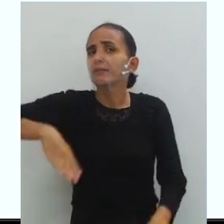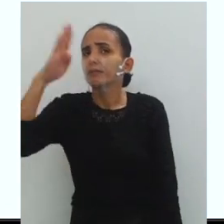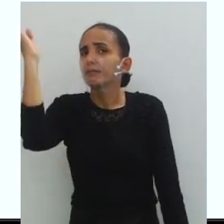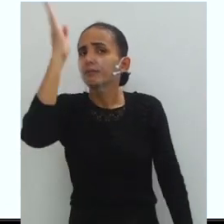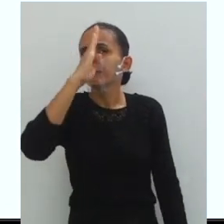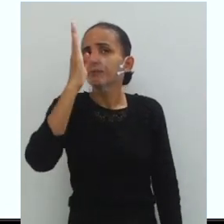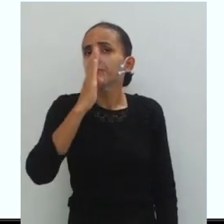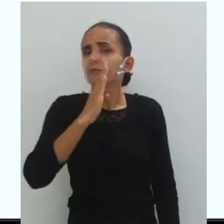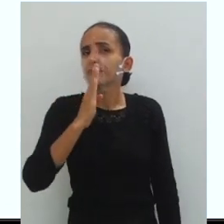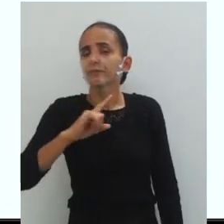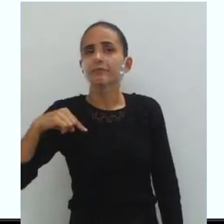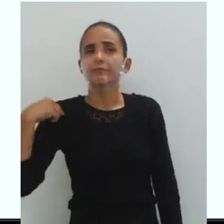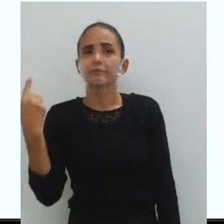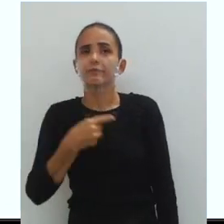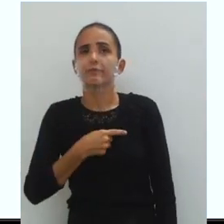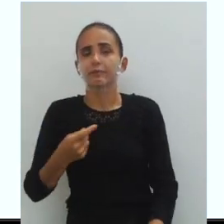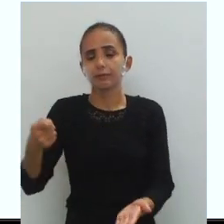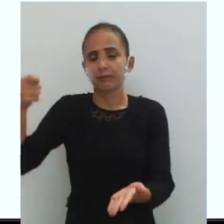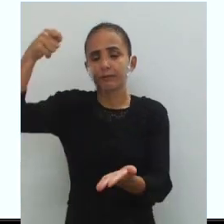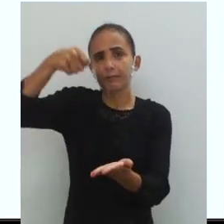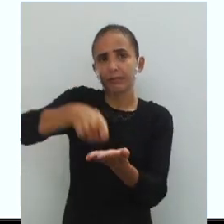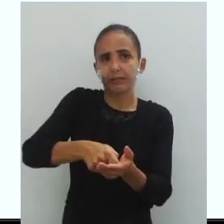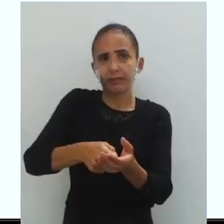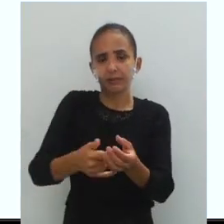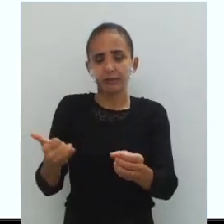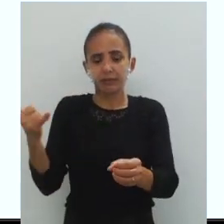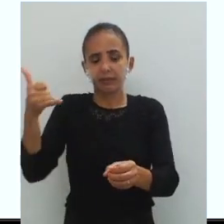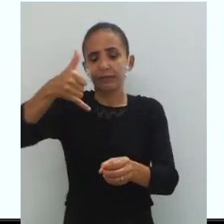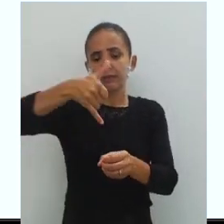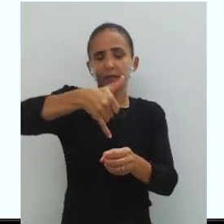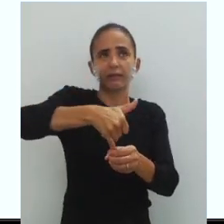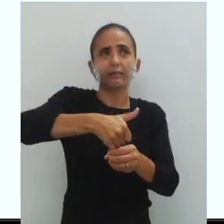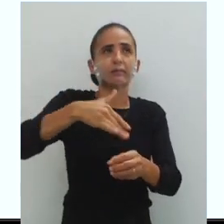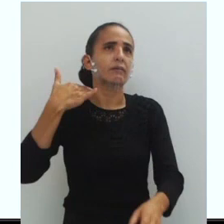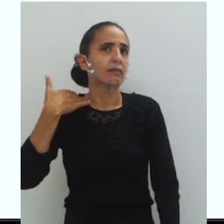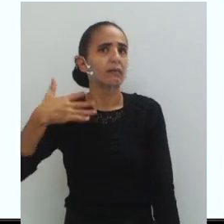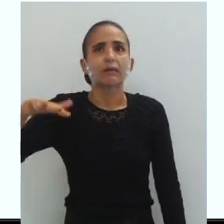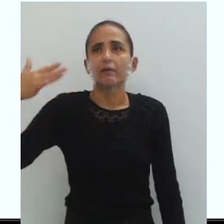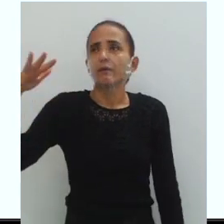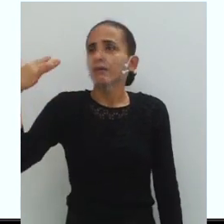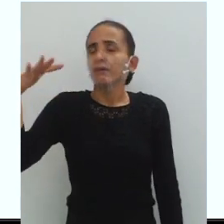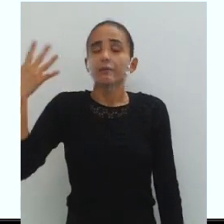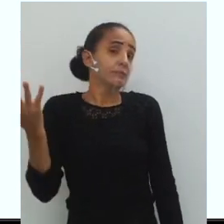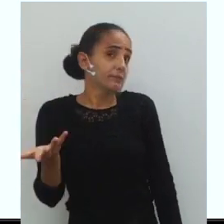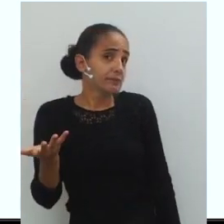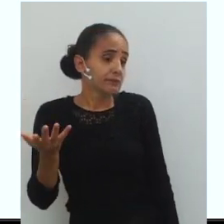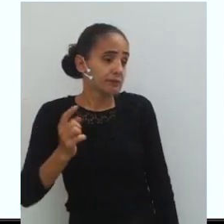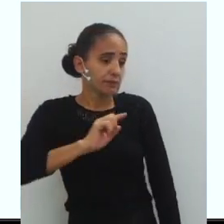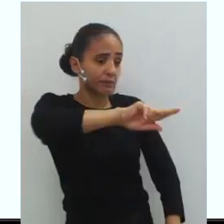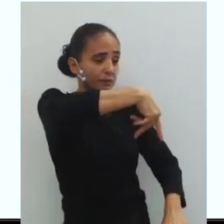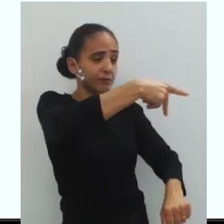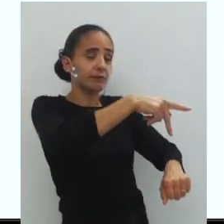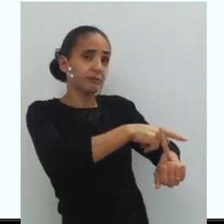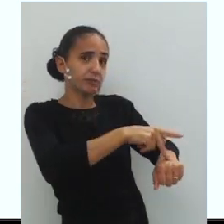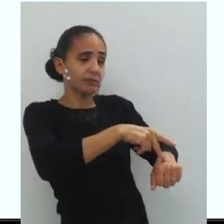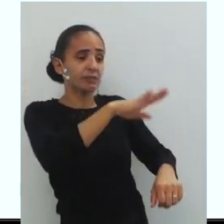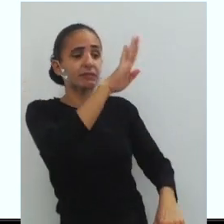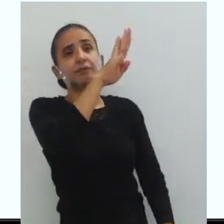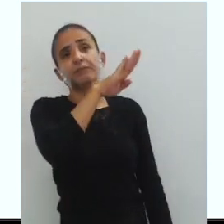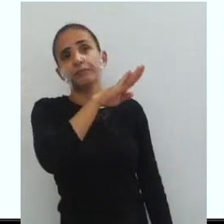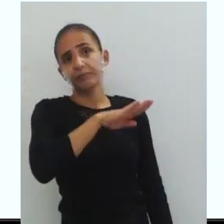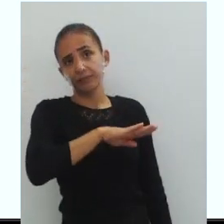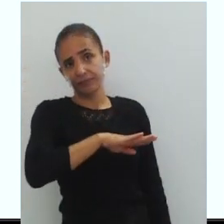nosso país nós pagamos a gasolina muito mais cara do que em outro país?